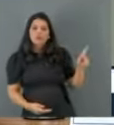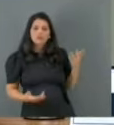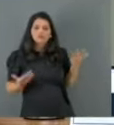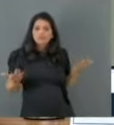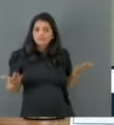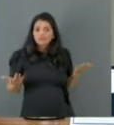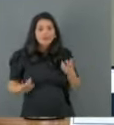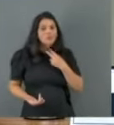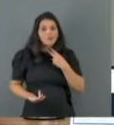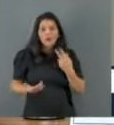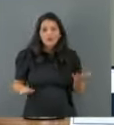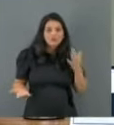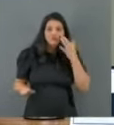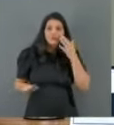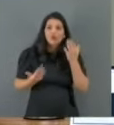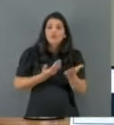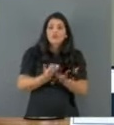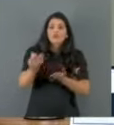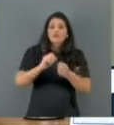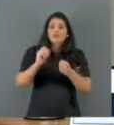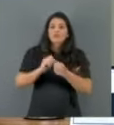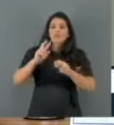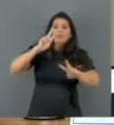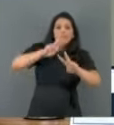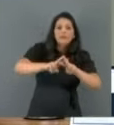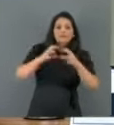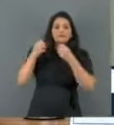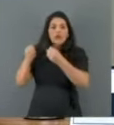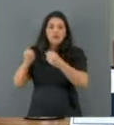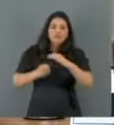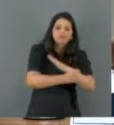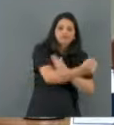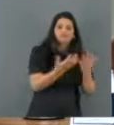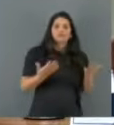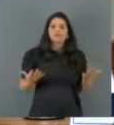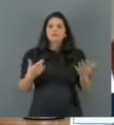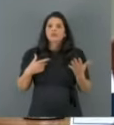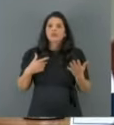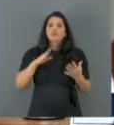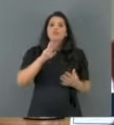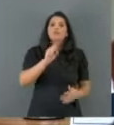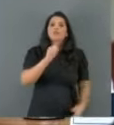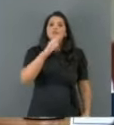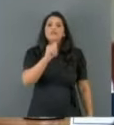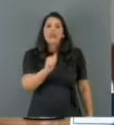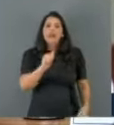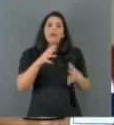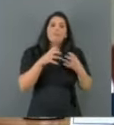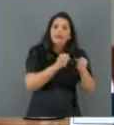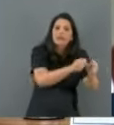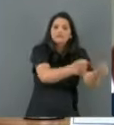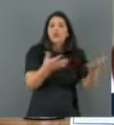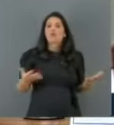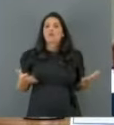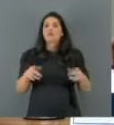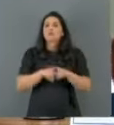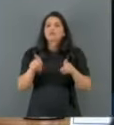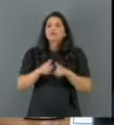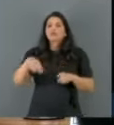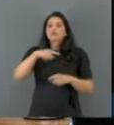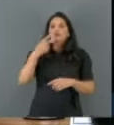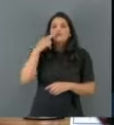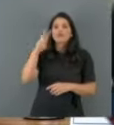Polícia Judiciária. Começou a efetuar prisões, mandados de prisões, busca e apreensões, começou a atuar, por exemplo, todos os